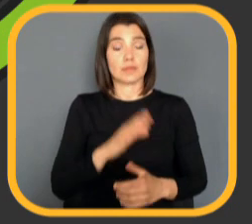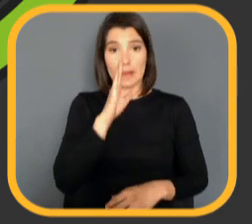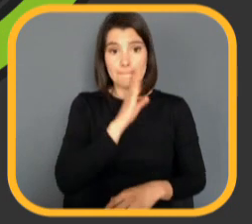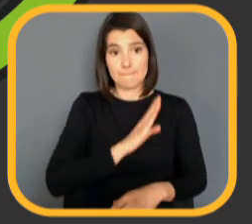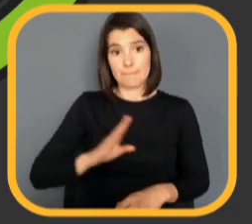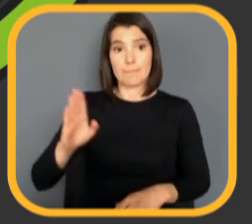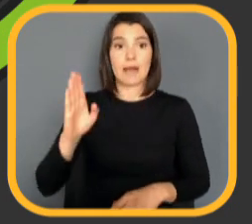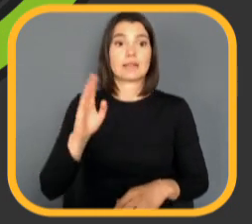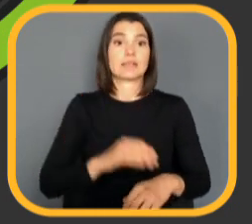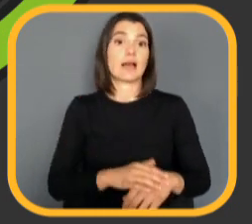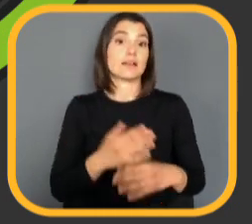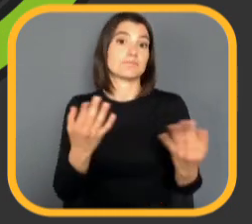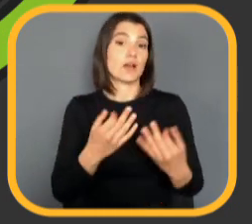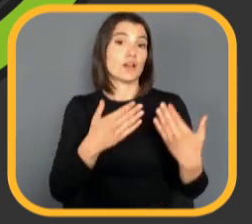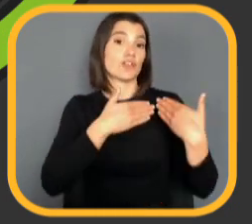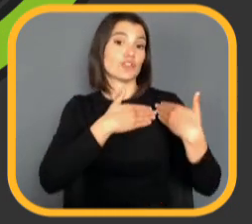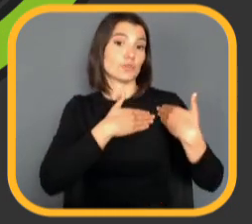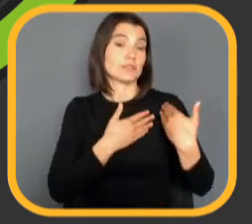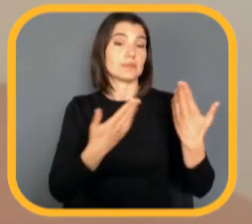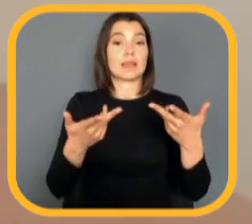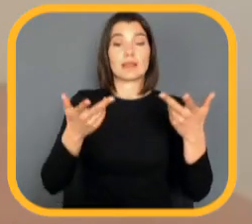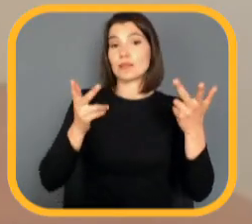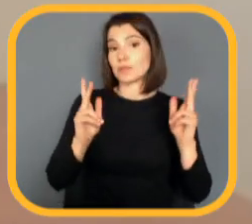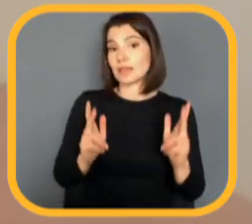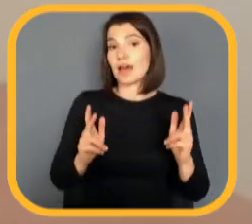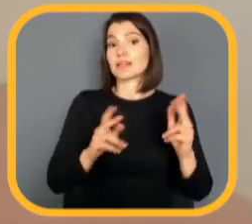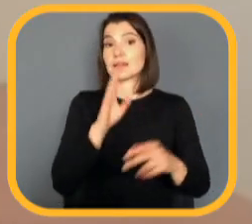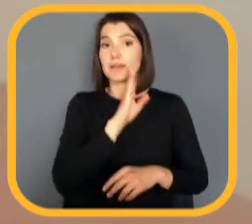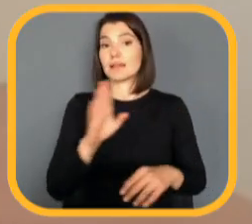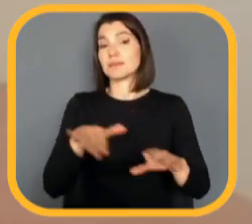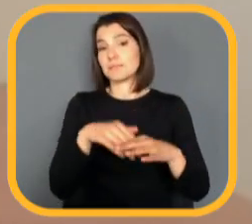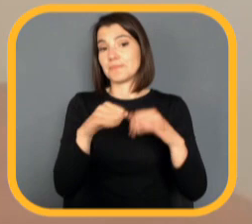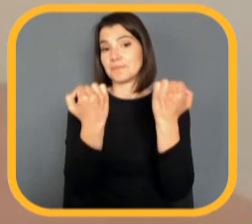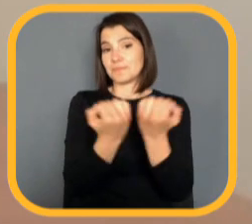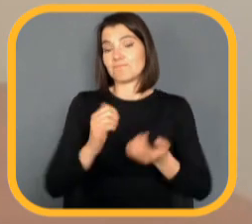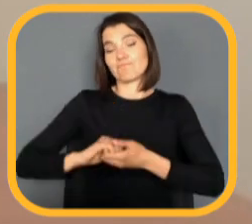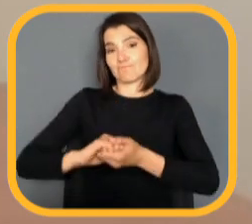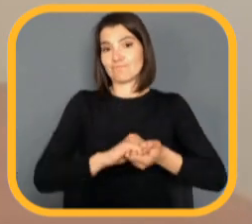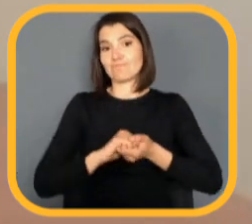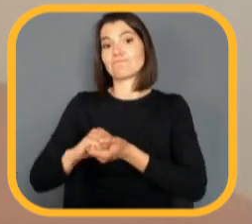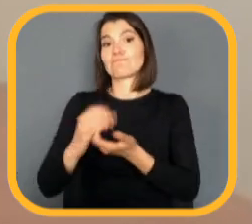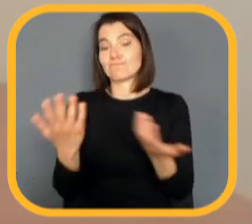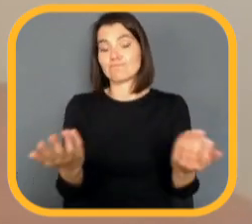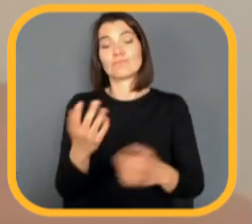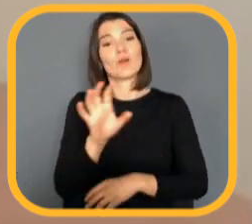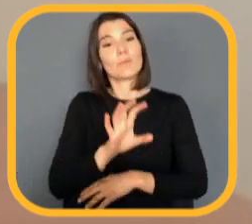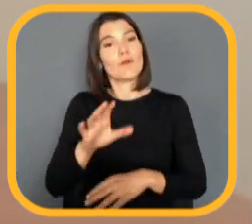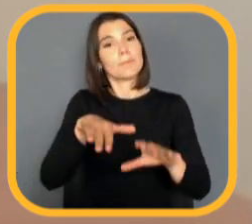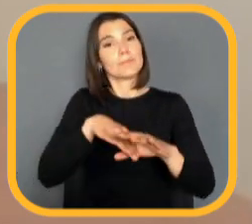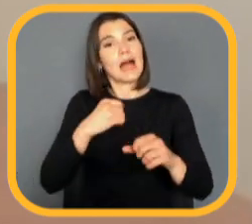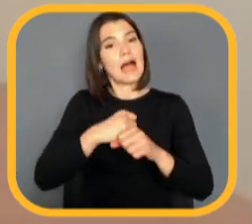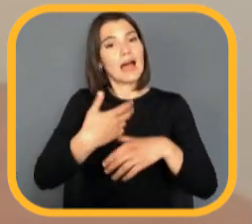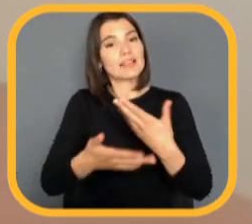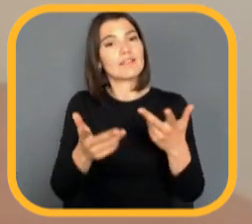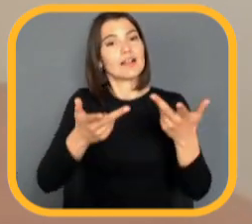O voluntariado é uma prática e um valor que tem por base a responsabilidade, a liberdade, o exercício da cidadania e a solidariedade. É uma forma